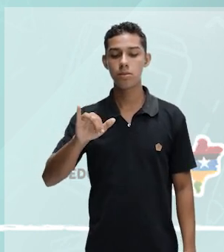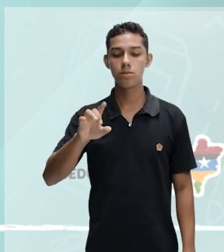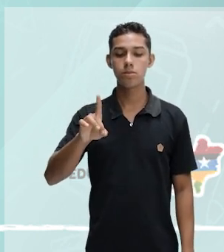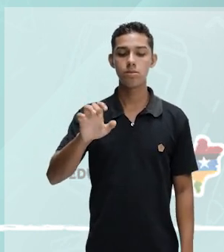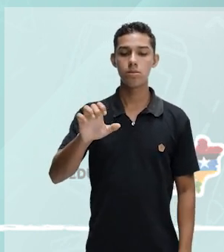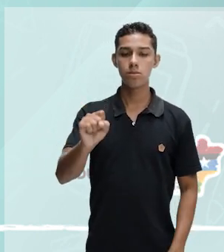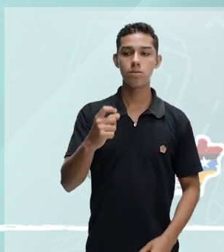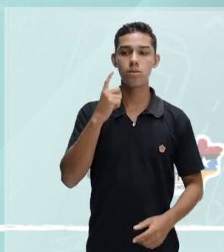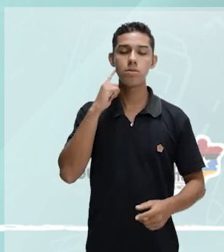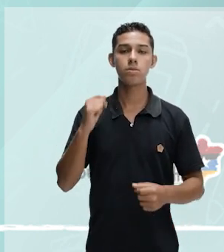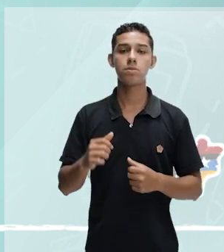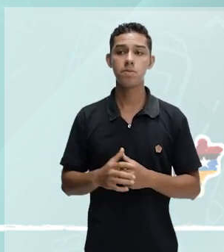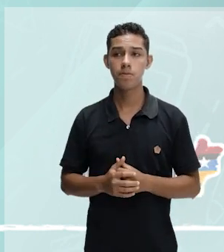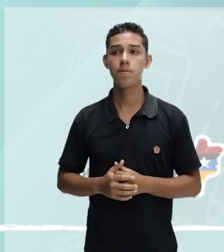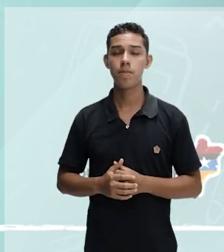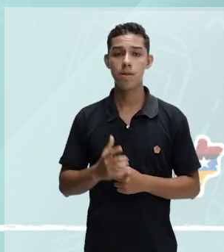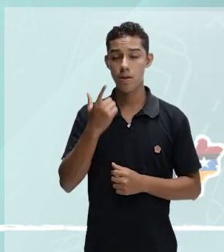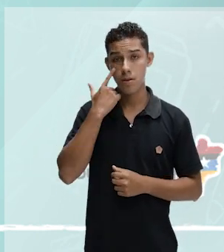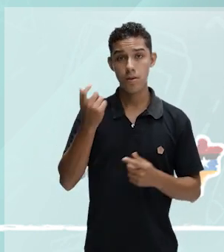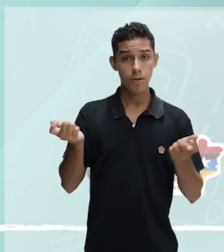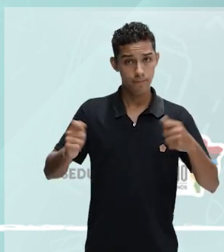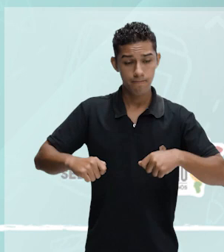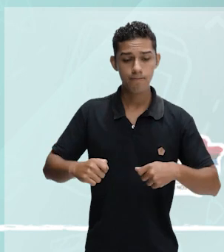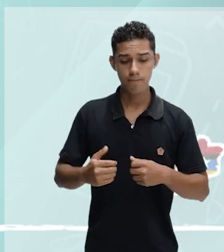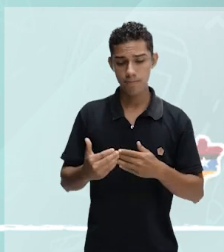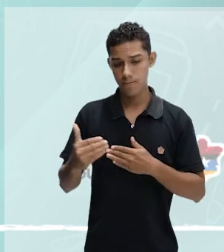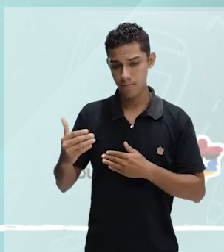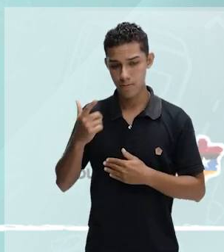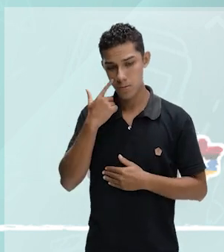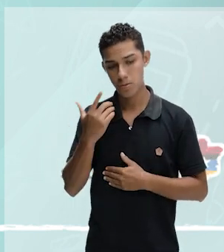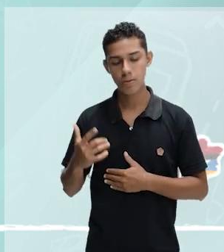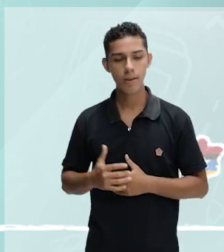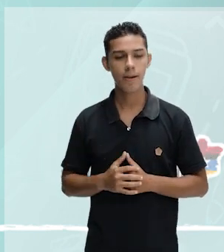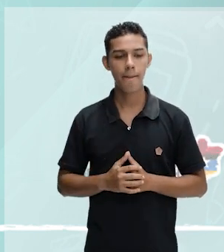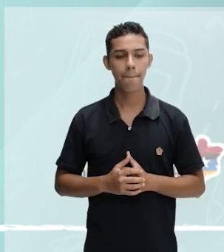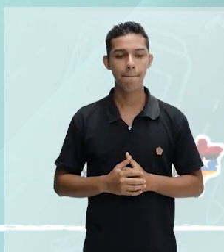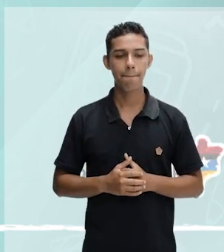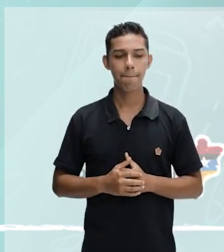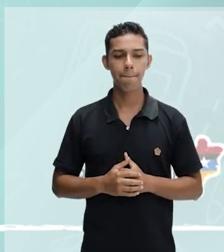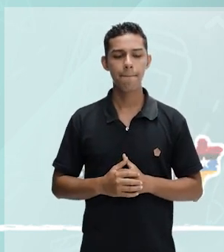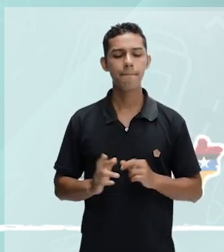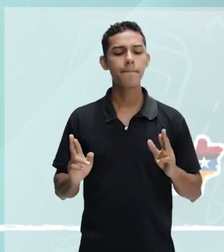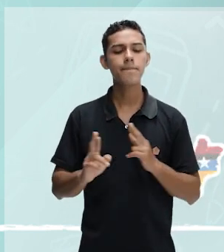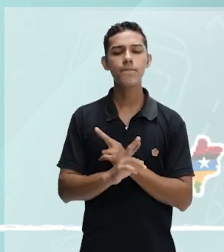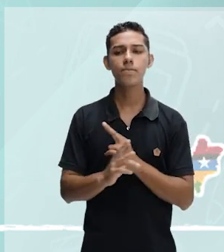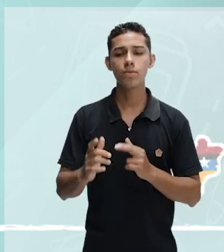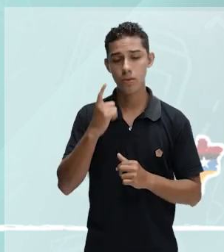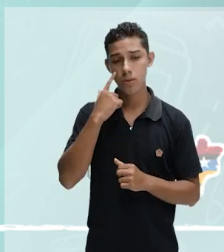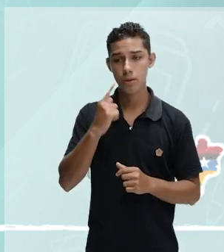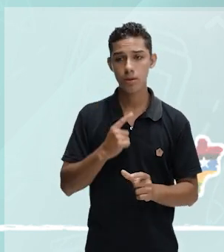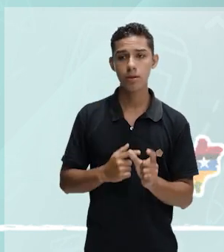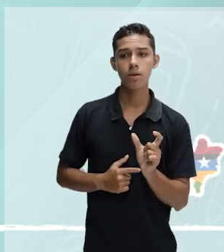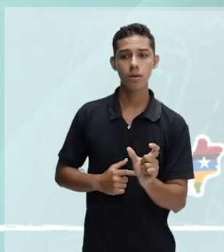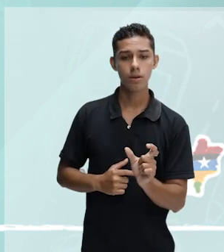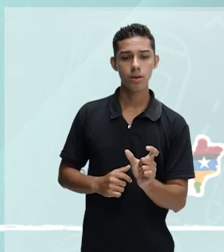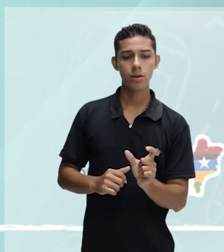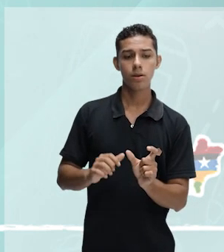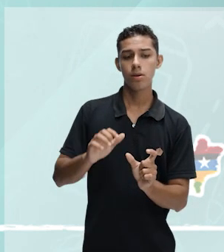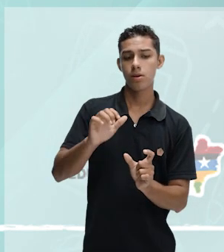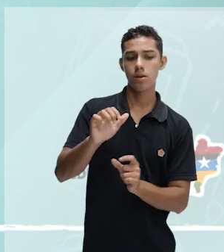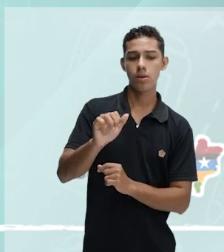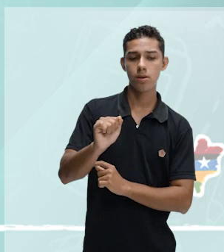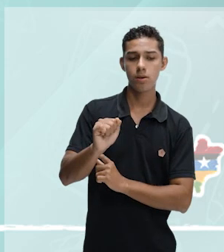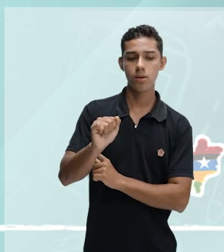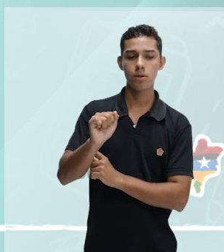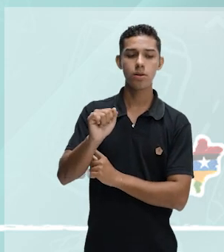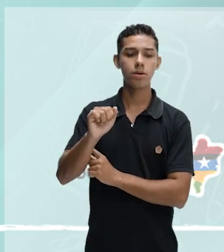coronal e sutura sagital. Nós iremos precisar daqui a pouco. Em relação às anfiartrose ou